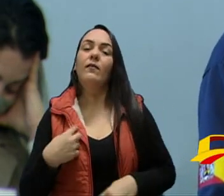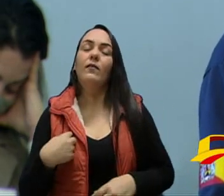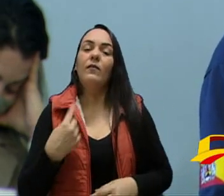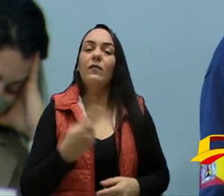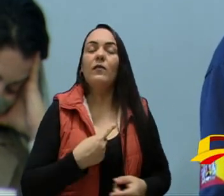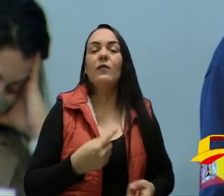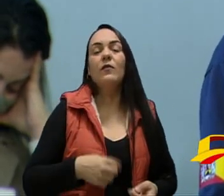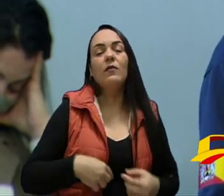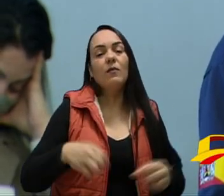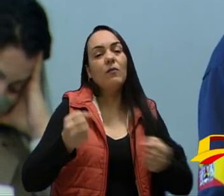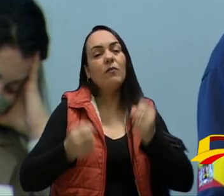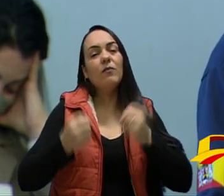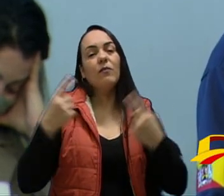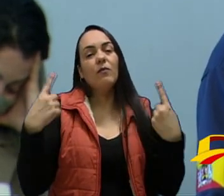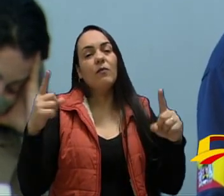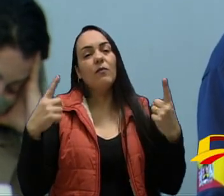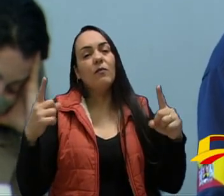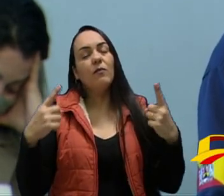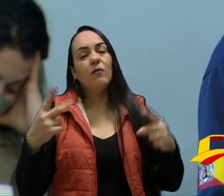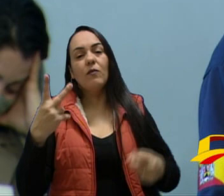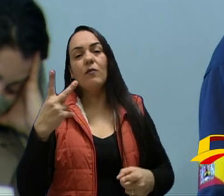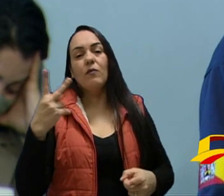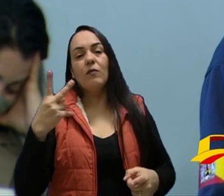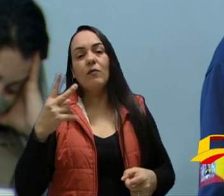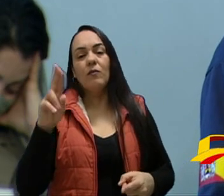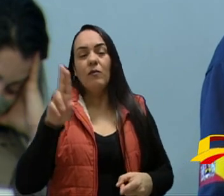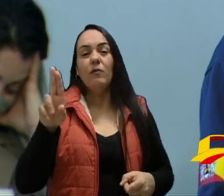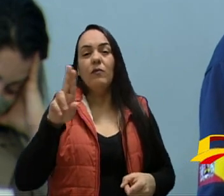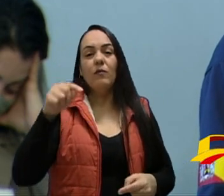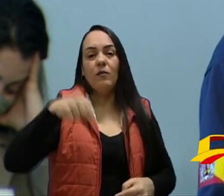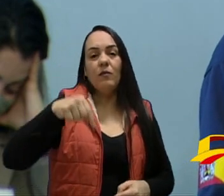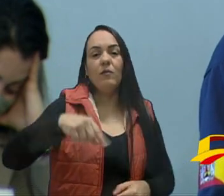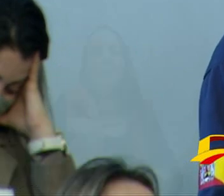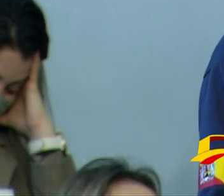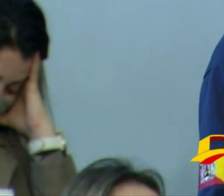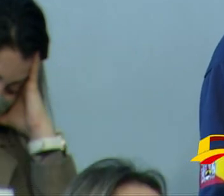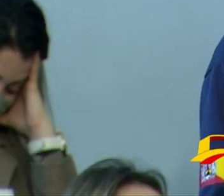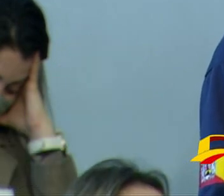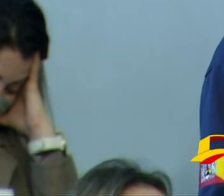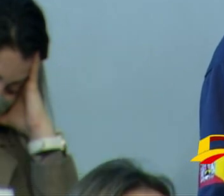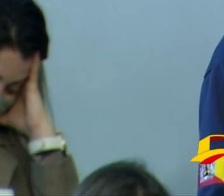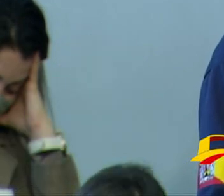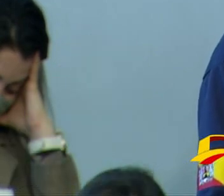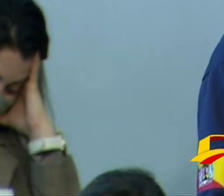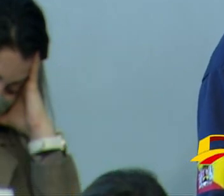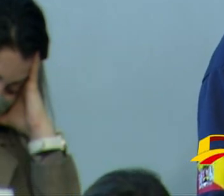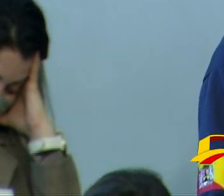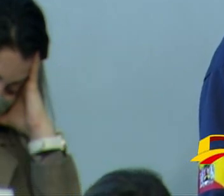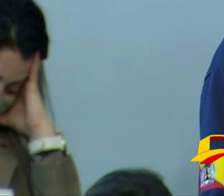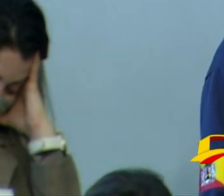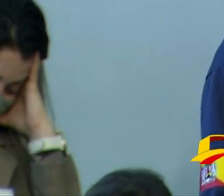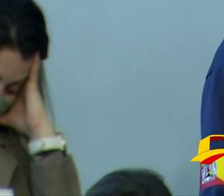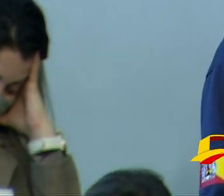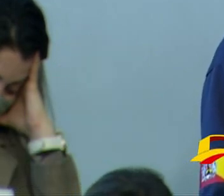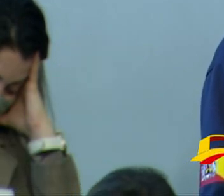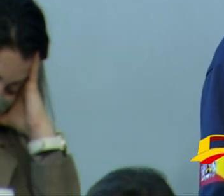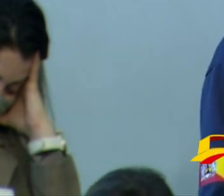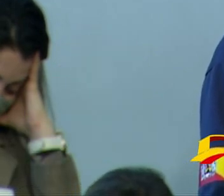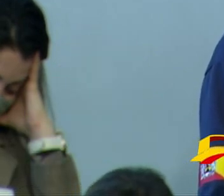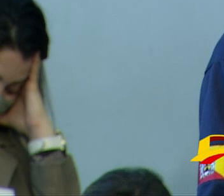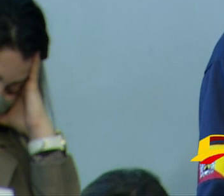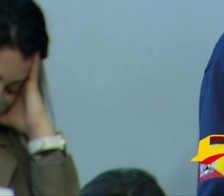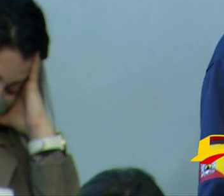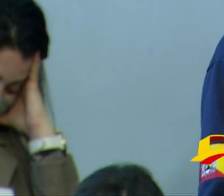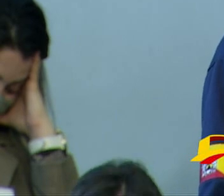as ambulâncias do samu as duas alças que a gente trabalha na cidade nesse período elas fizeram também mais de 300